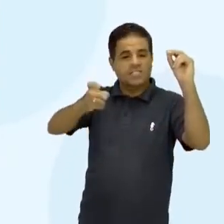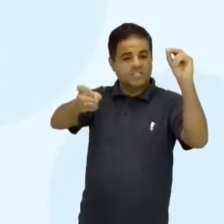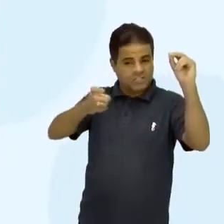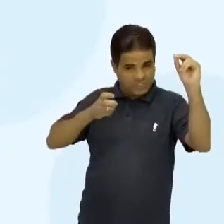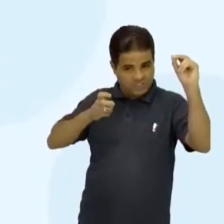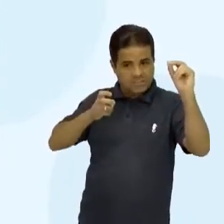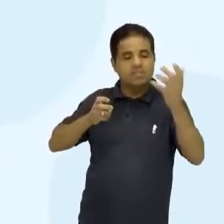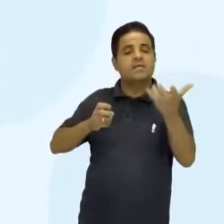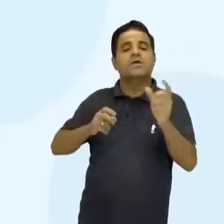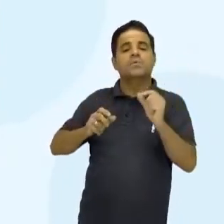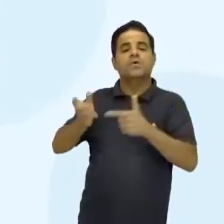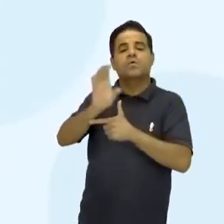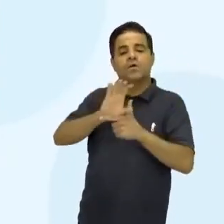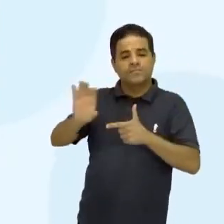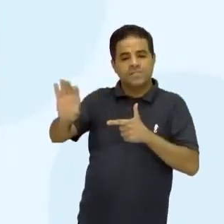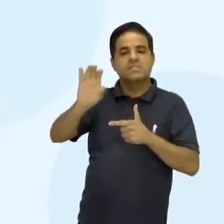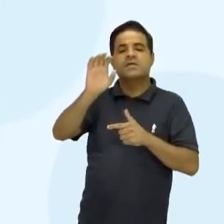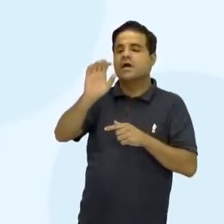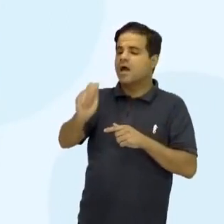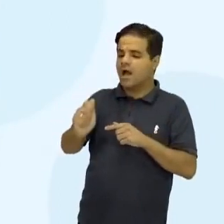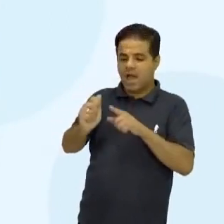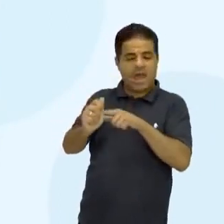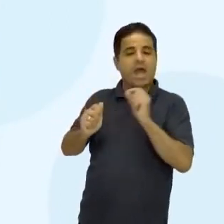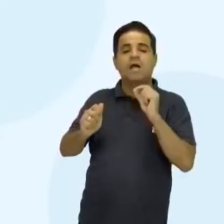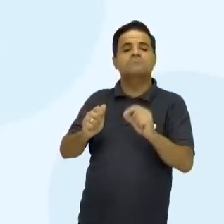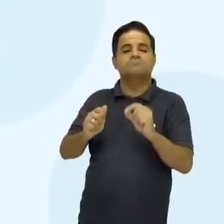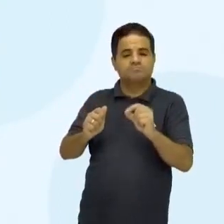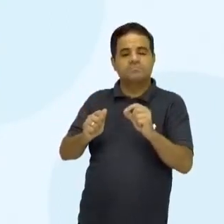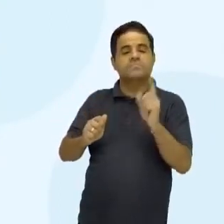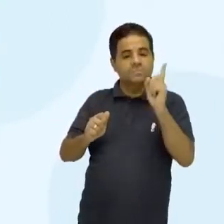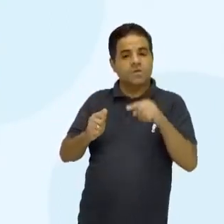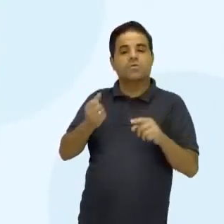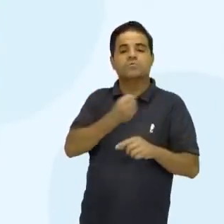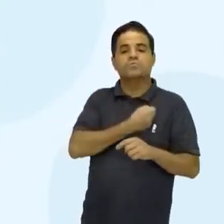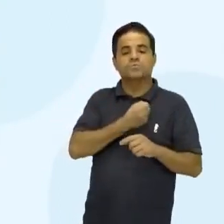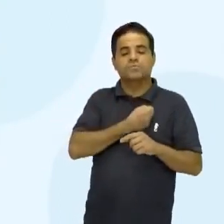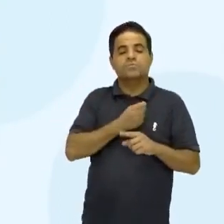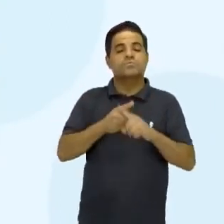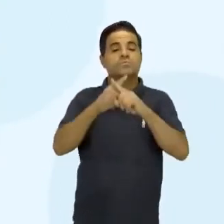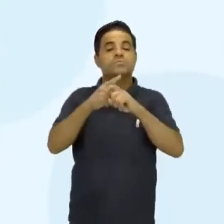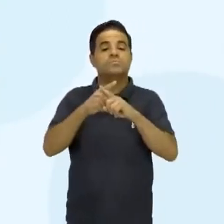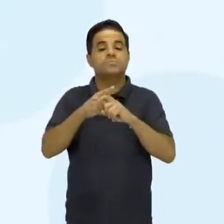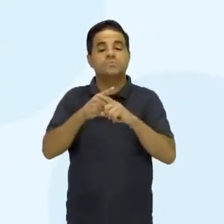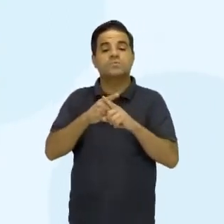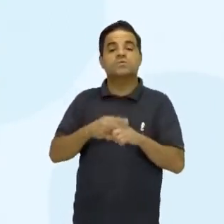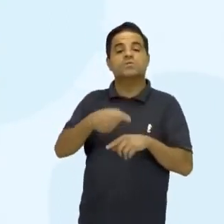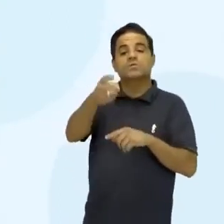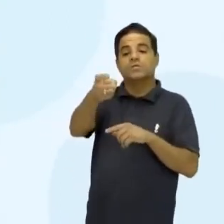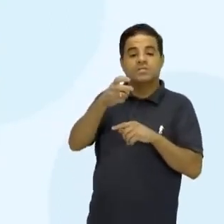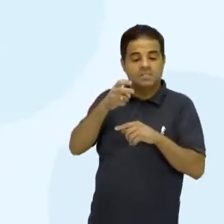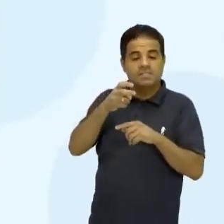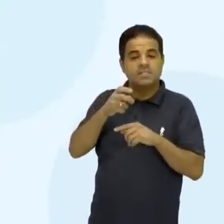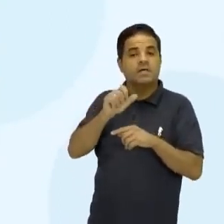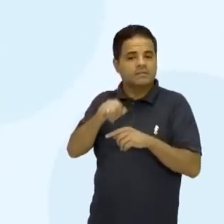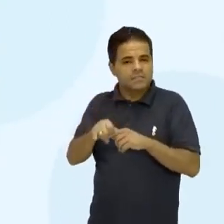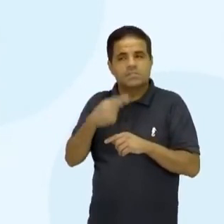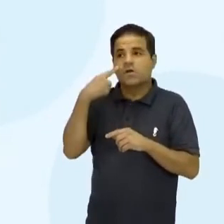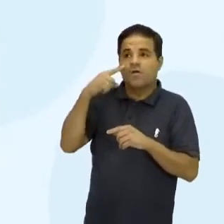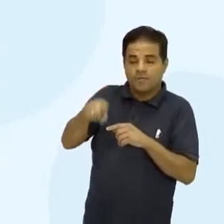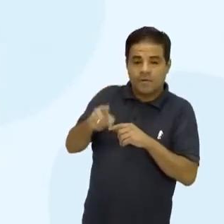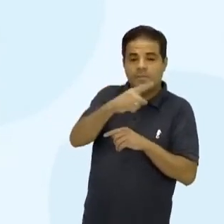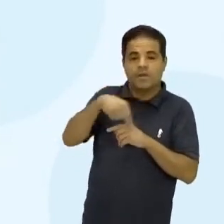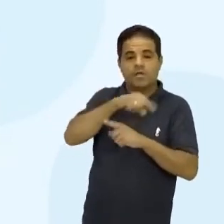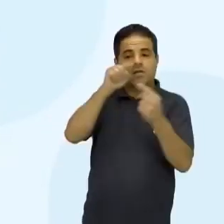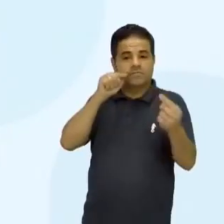ele quer, coeficiente A. O coeficiente A é o número que multiplica o x. Então, se a gente olhar para a